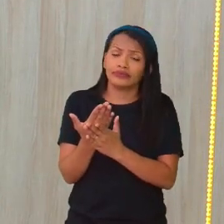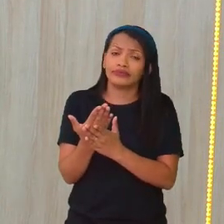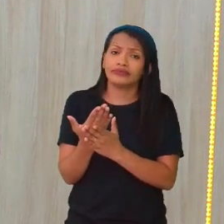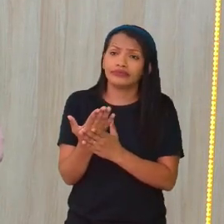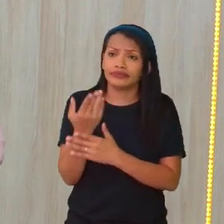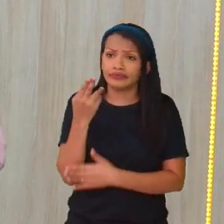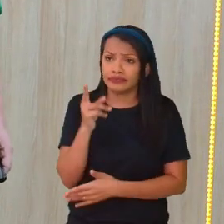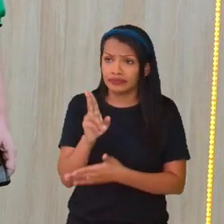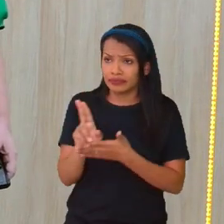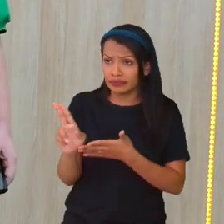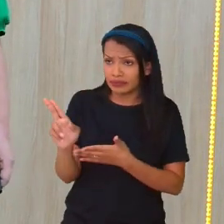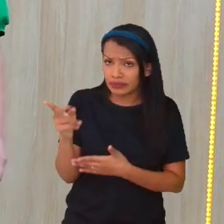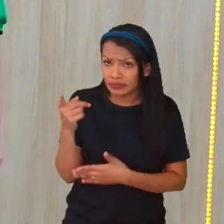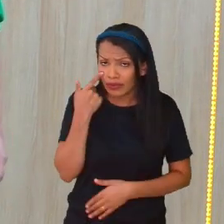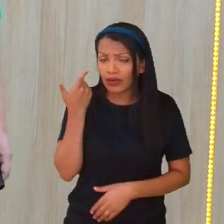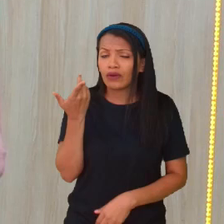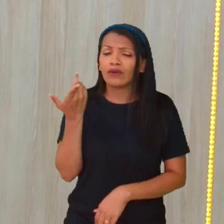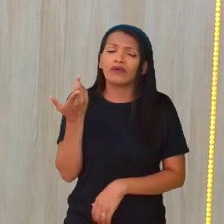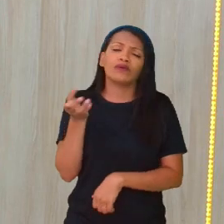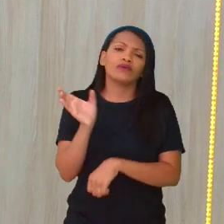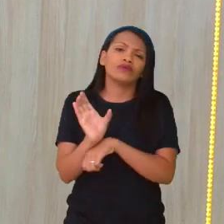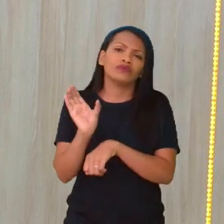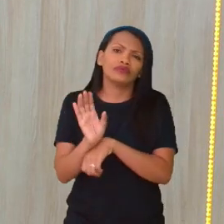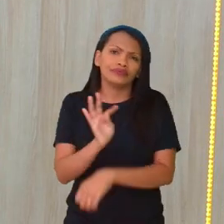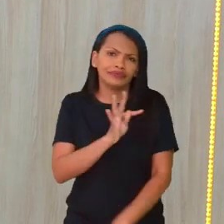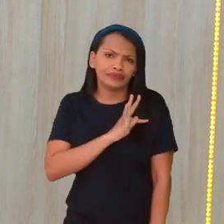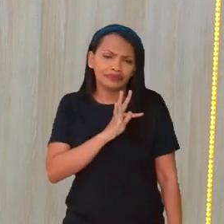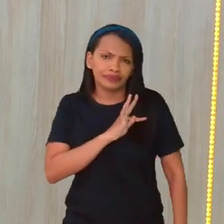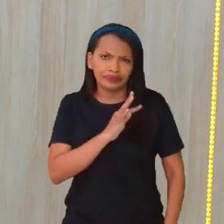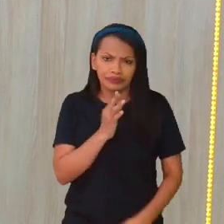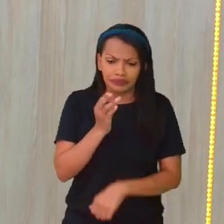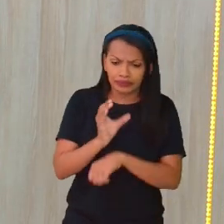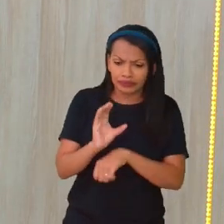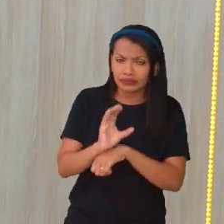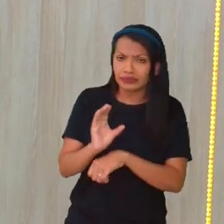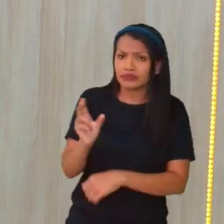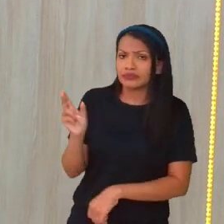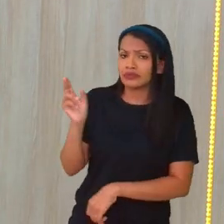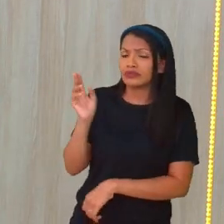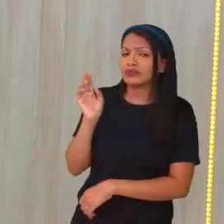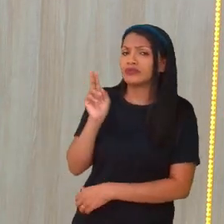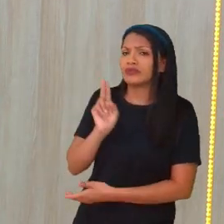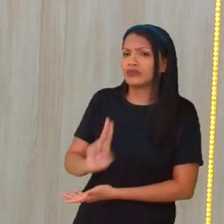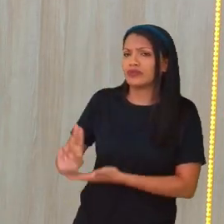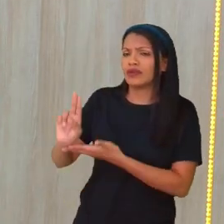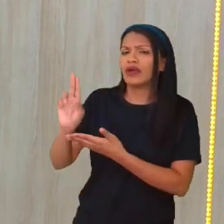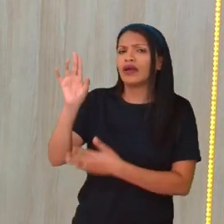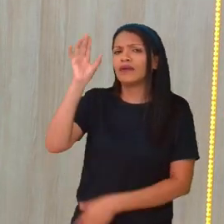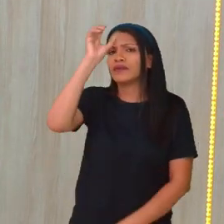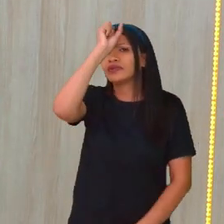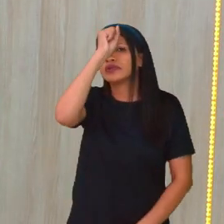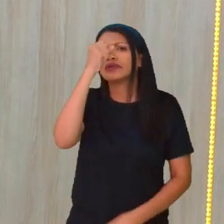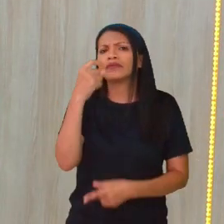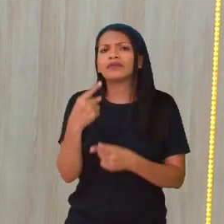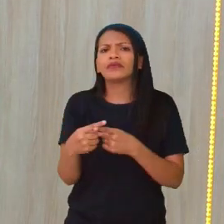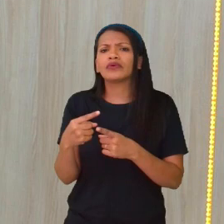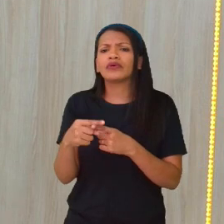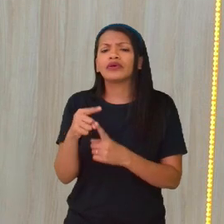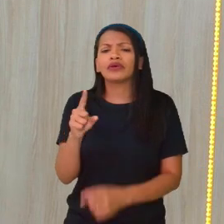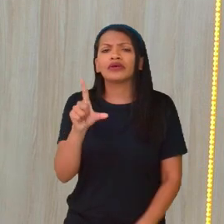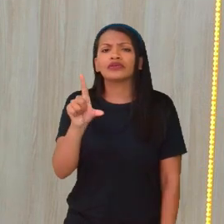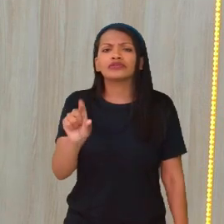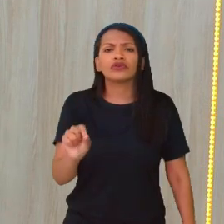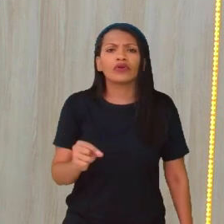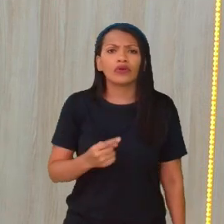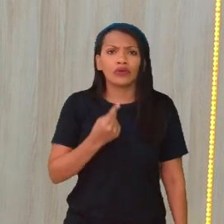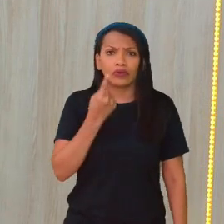universitário, né? Quando você estiver lá no curso técnico ou no curso universitário, que vocês vão aprender por que eles escolhem uma amostra e